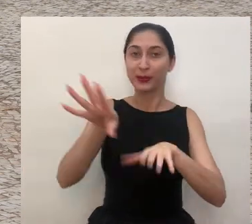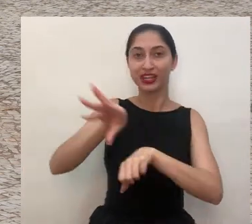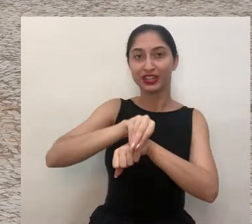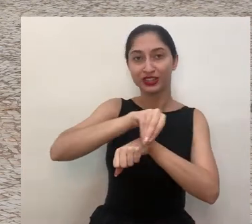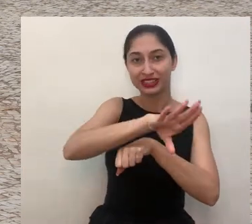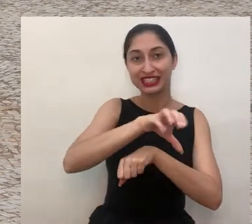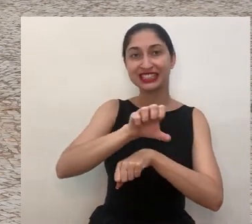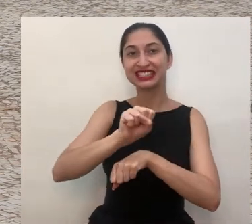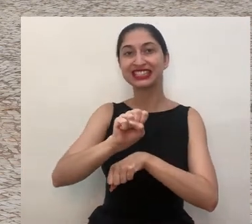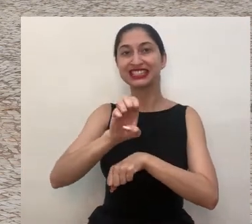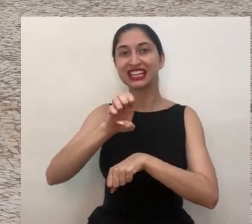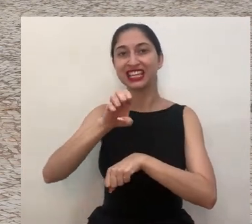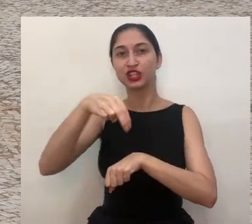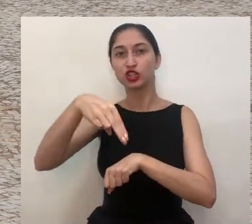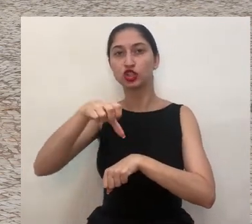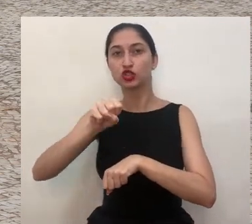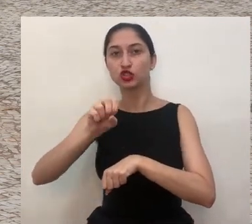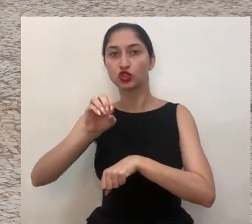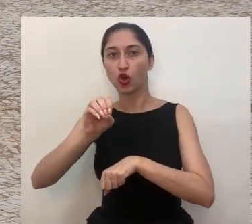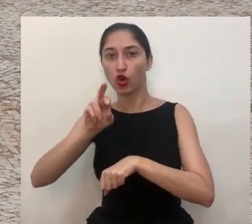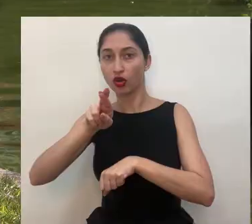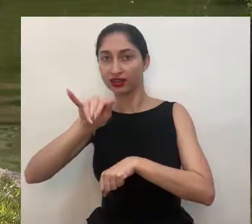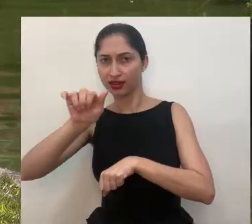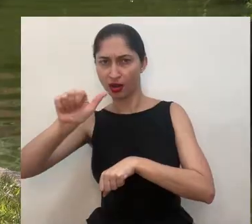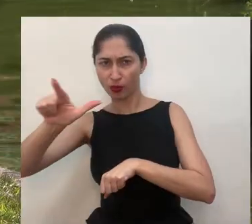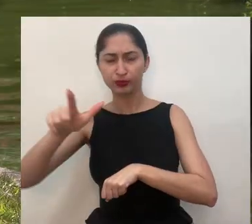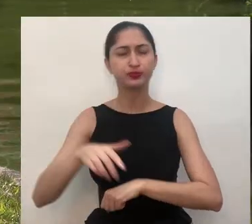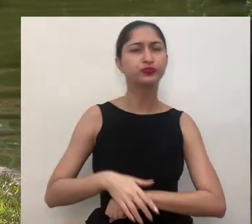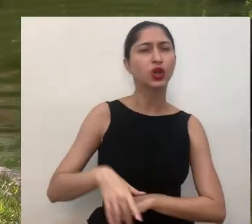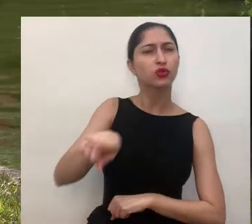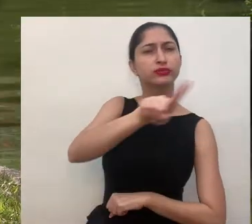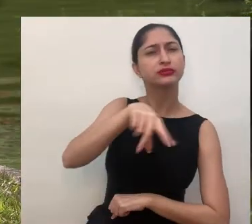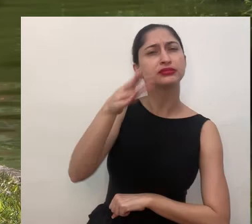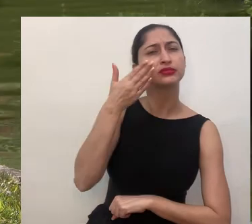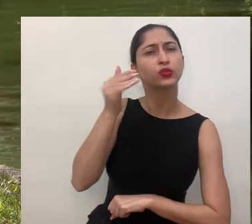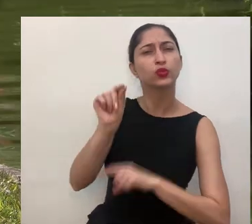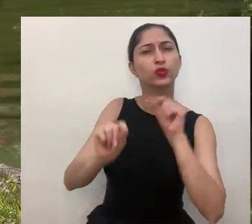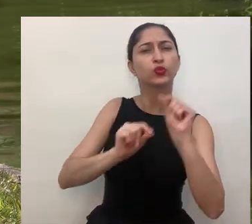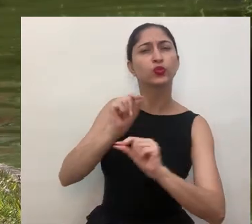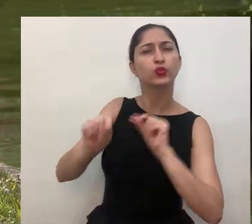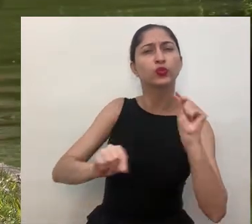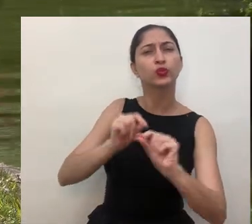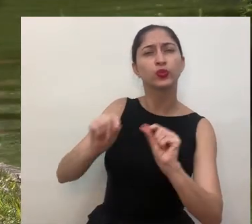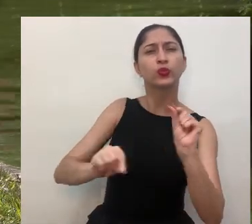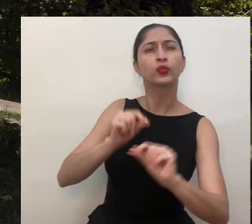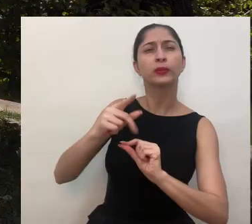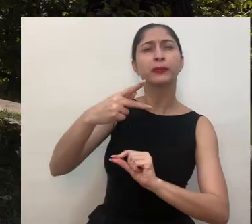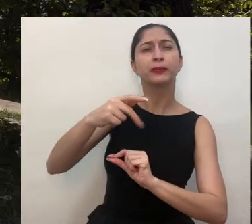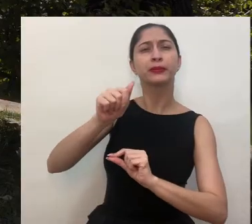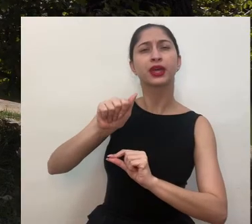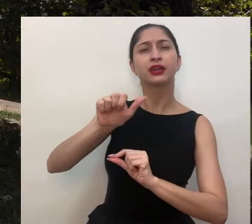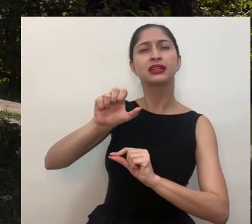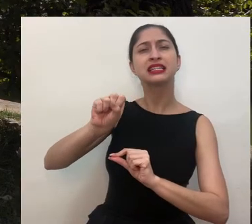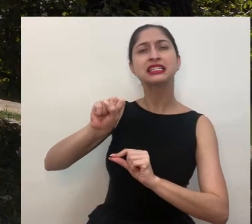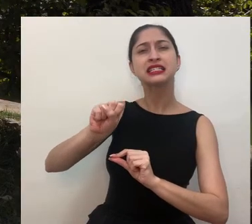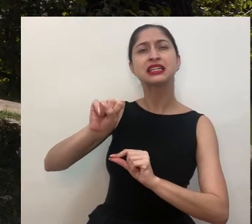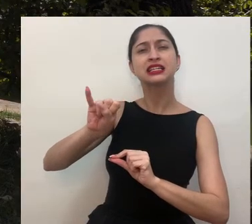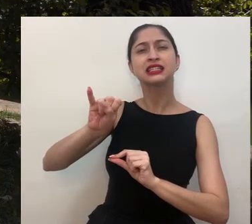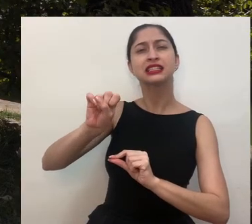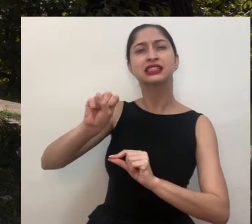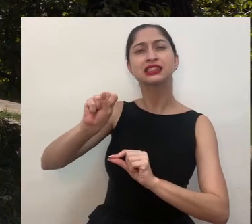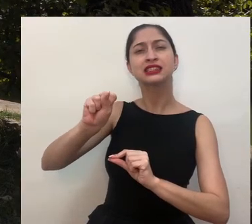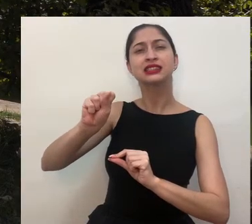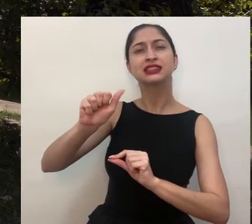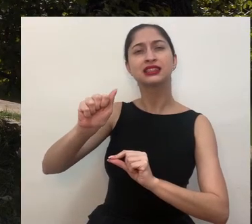sonora? Você já ouviu falar desse termo antes? Geralmente, quando nós pensamos em paisagem, nos vem à mente